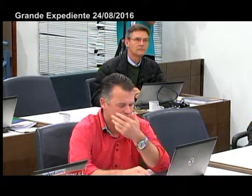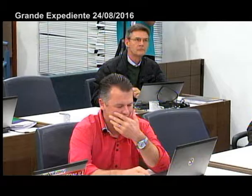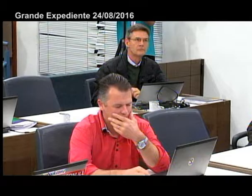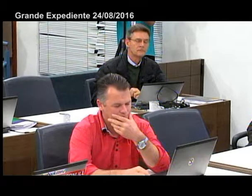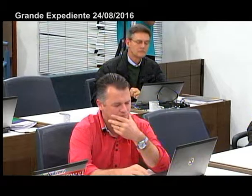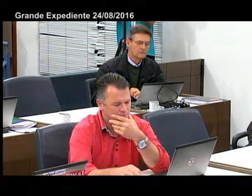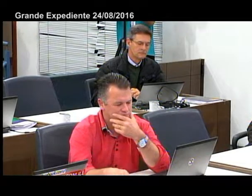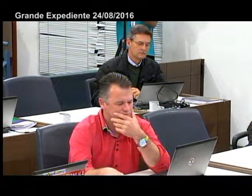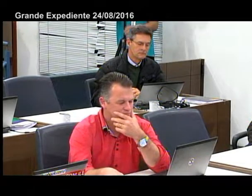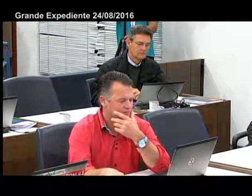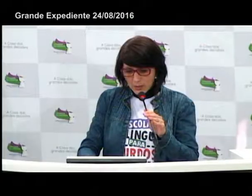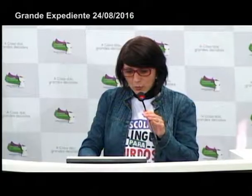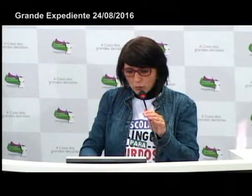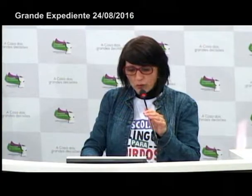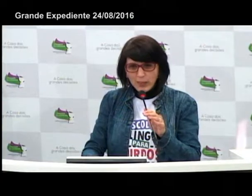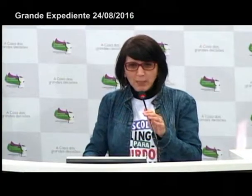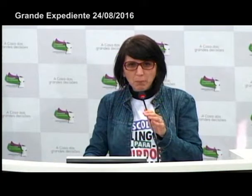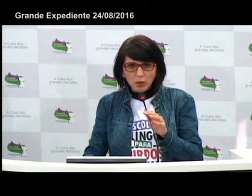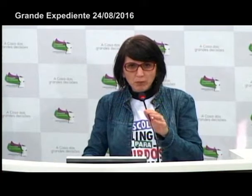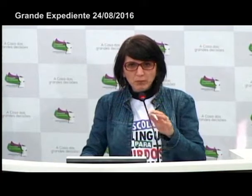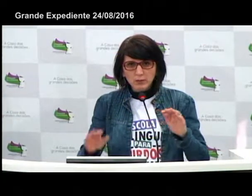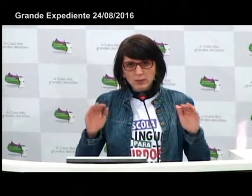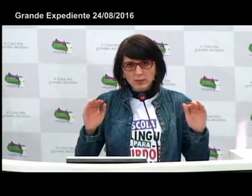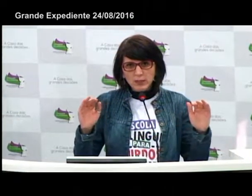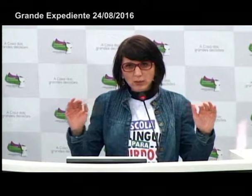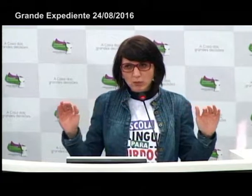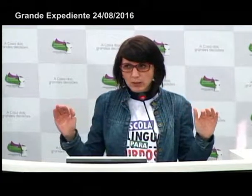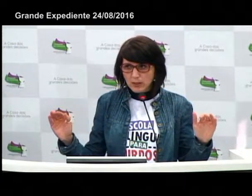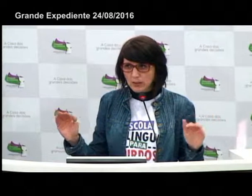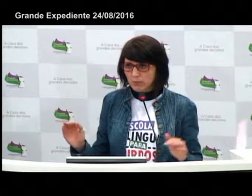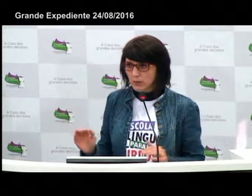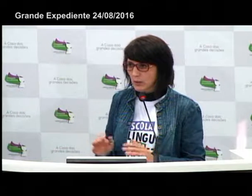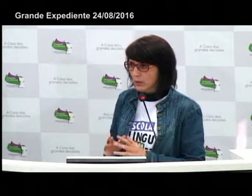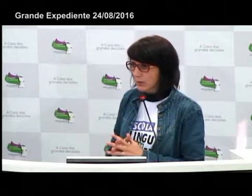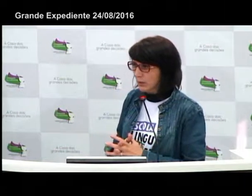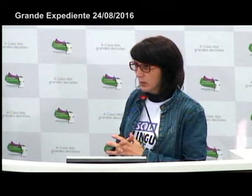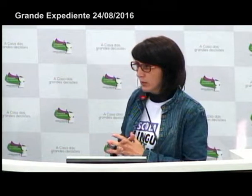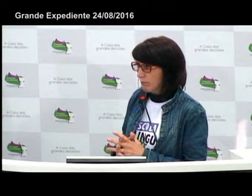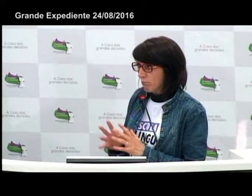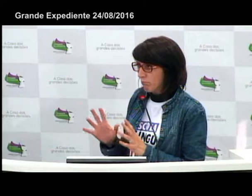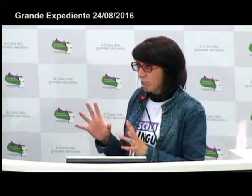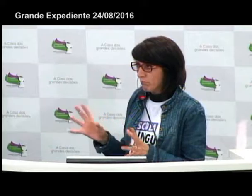tempo, e o núcleo acabou sendo que